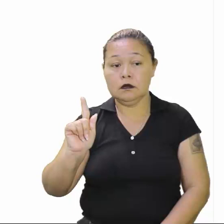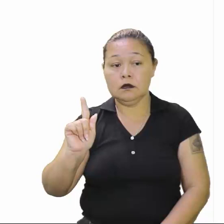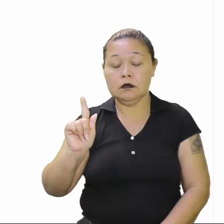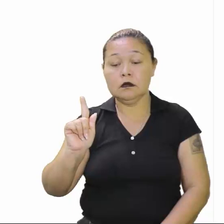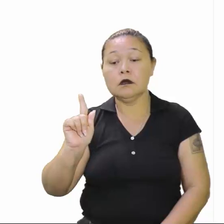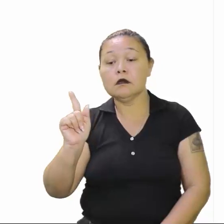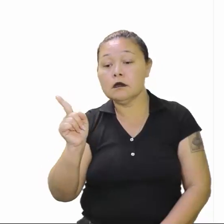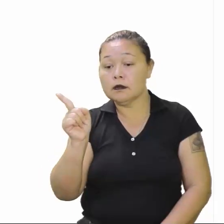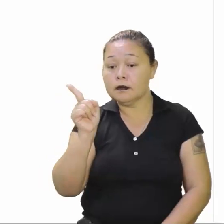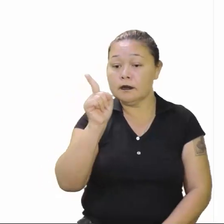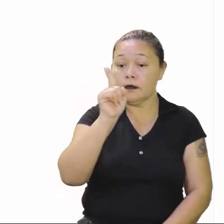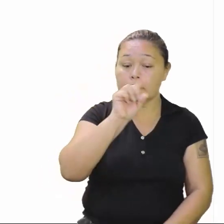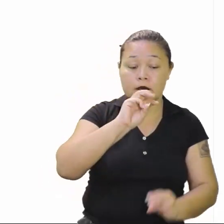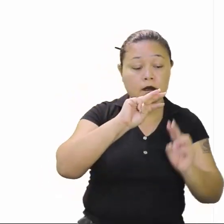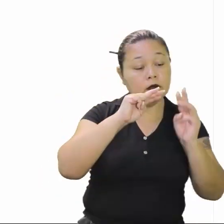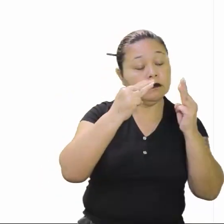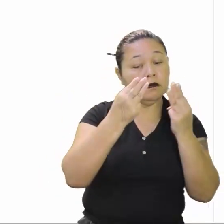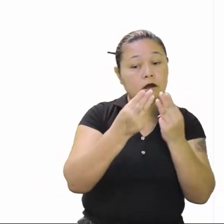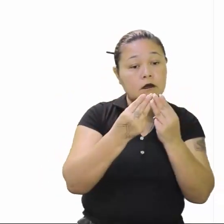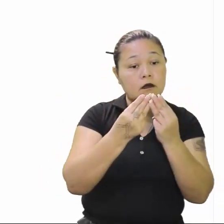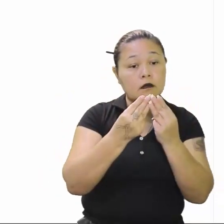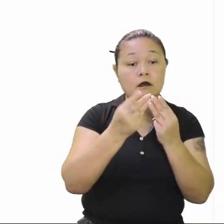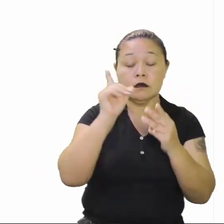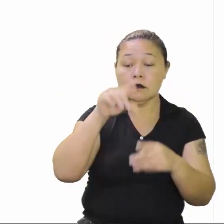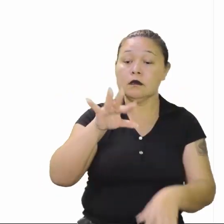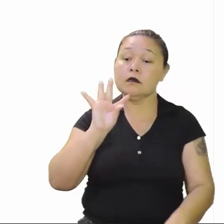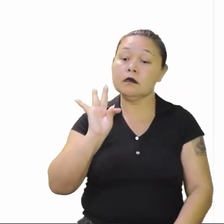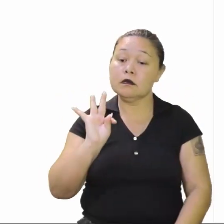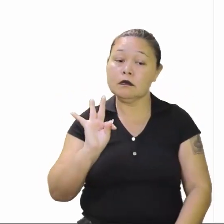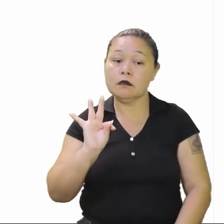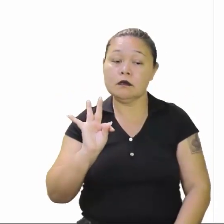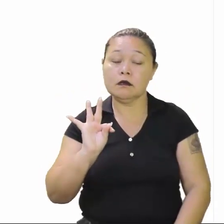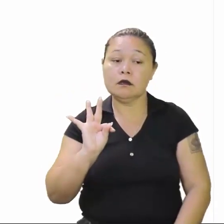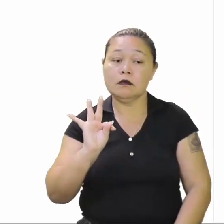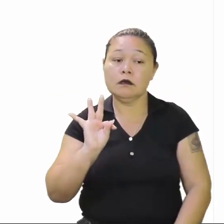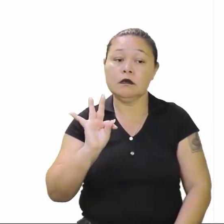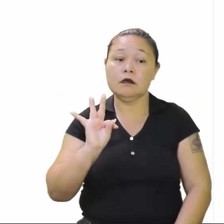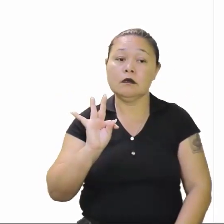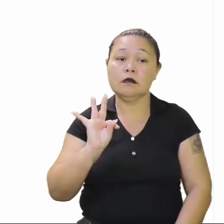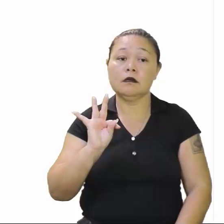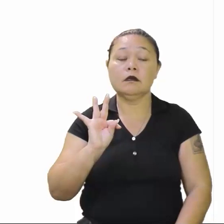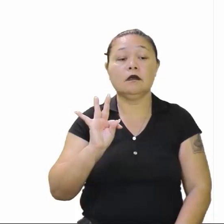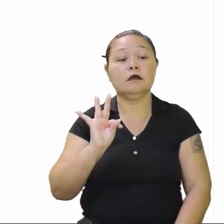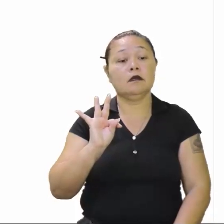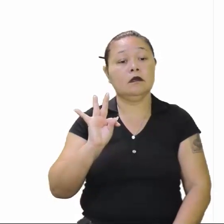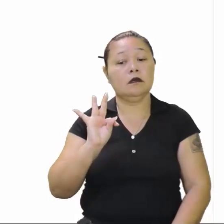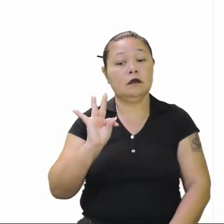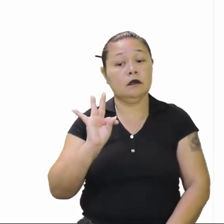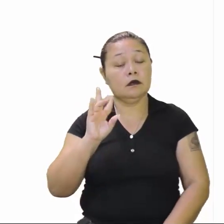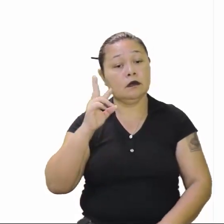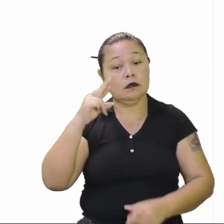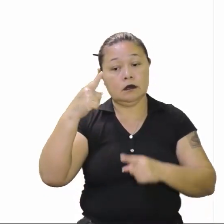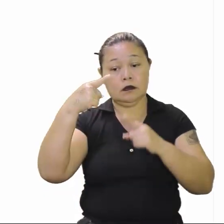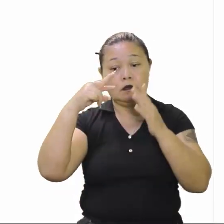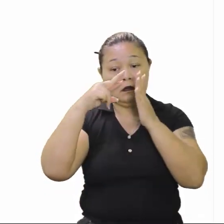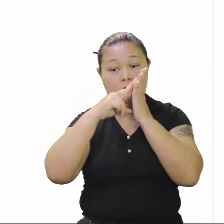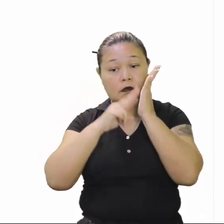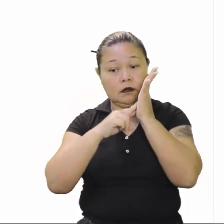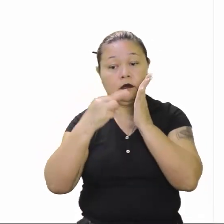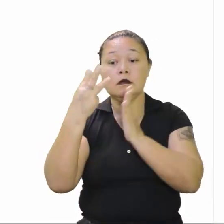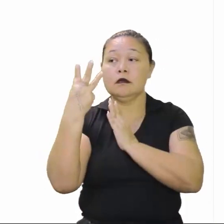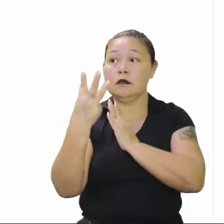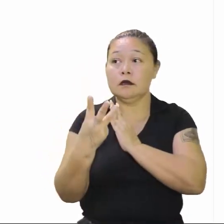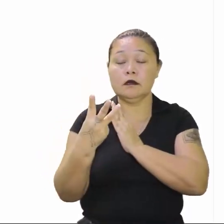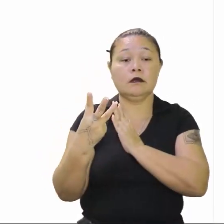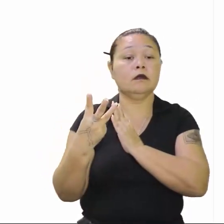qual a massa em tonelada? E aí, aquela linda regra de 3, não é isso?